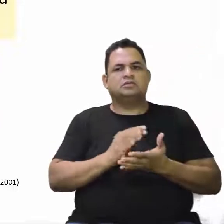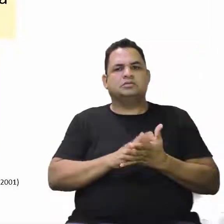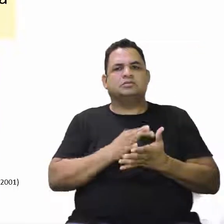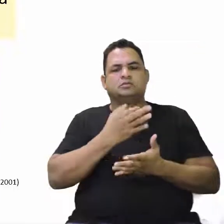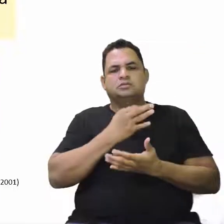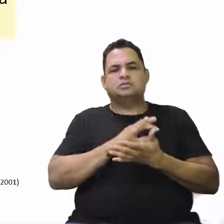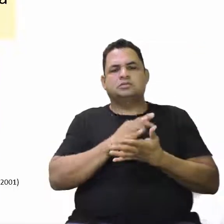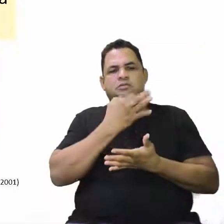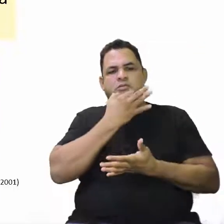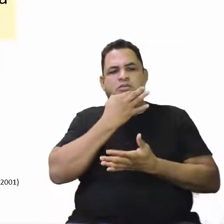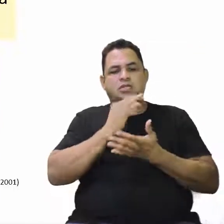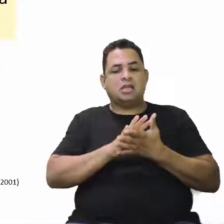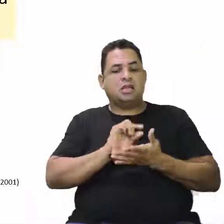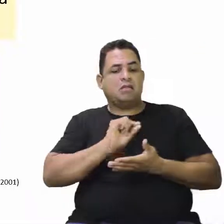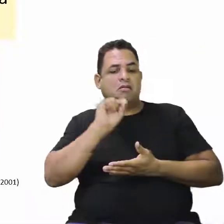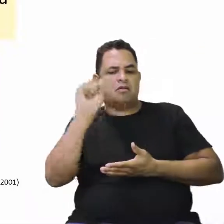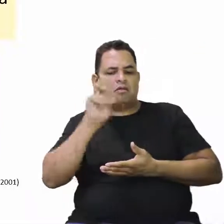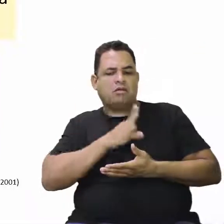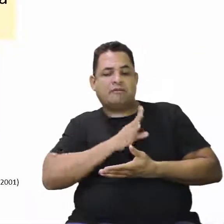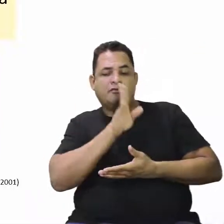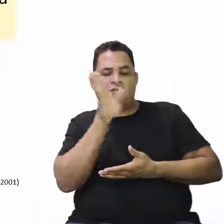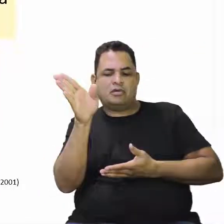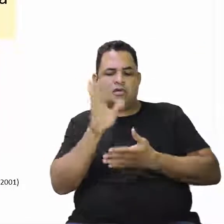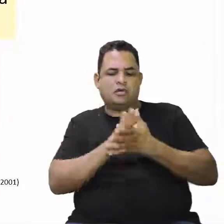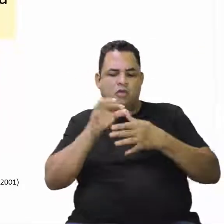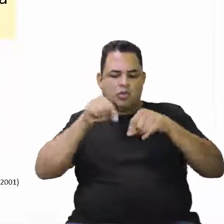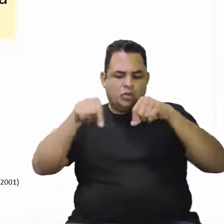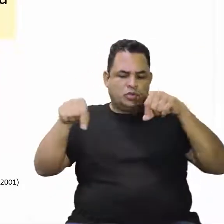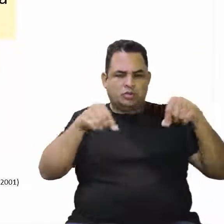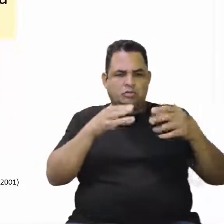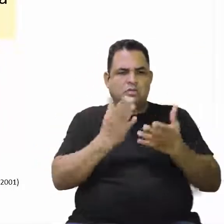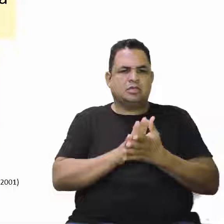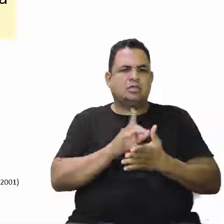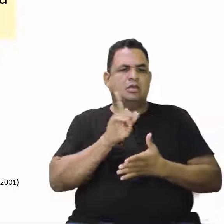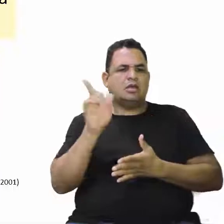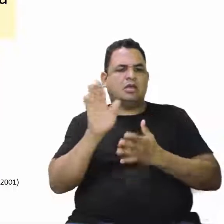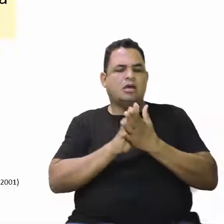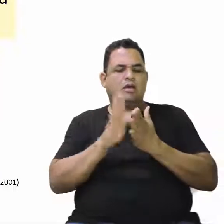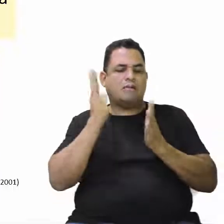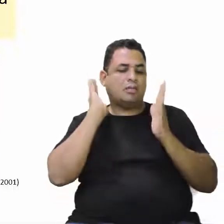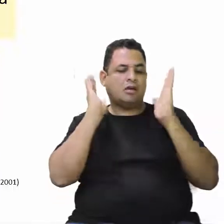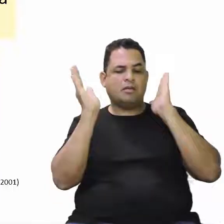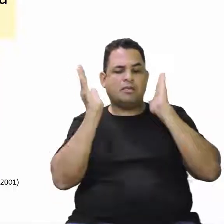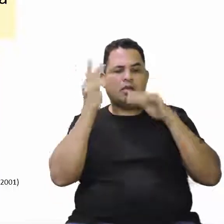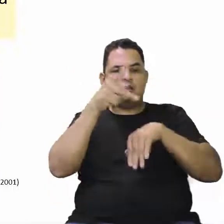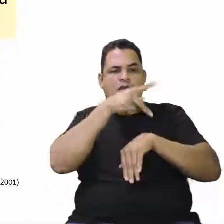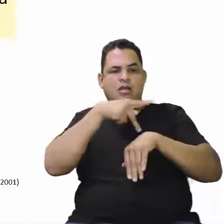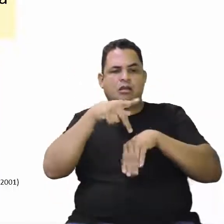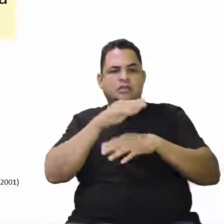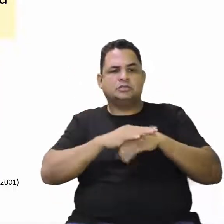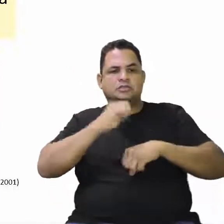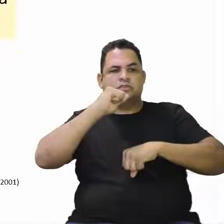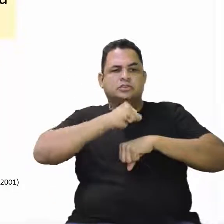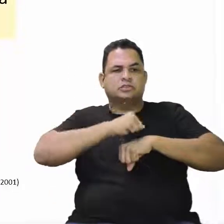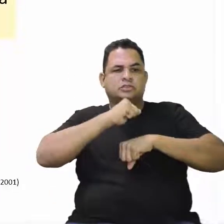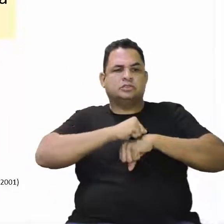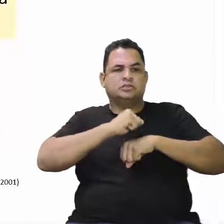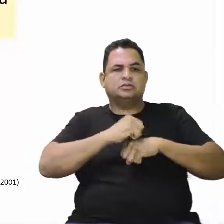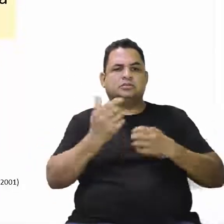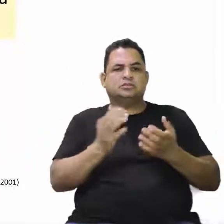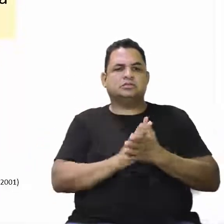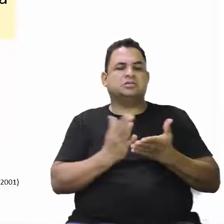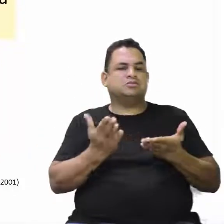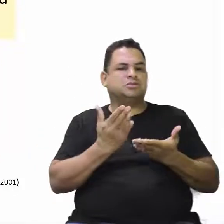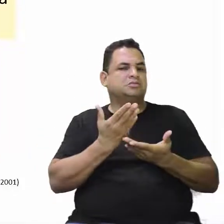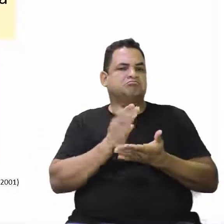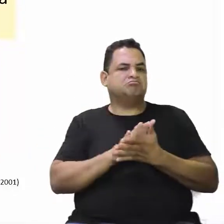ingleses levaram semente da nossa seringueira lá para Malásia, Singapura, e comprometeu a produção de borracha no estado de